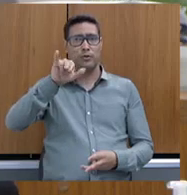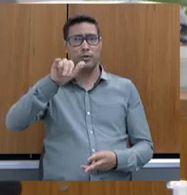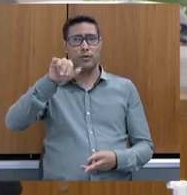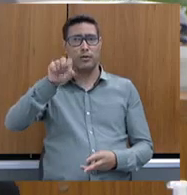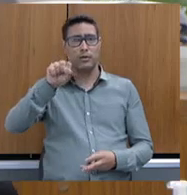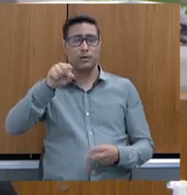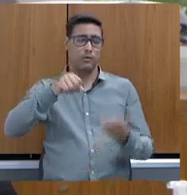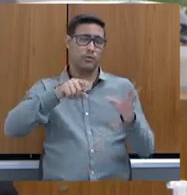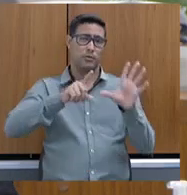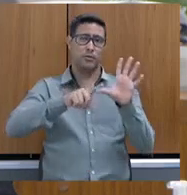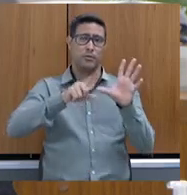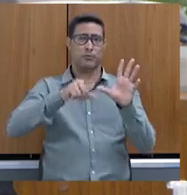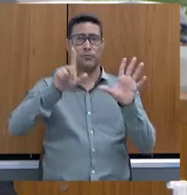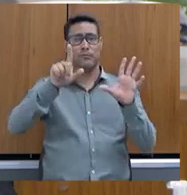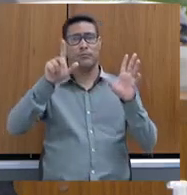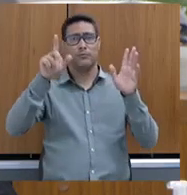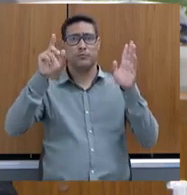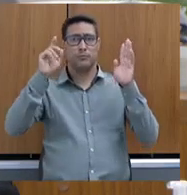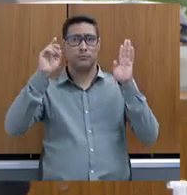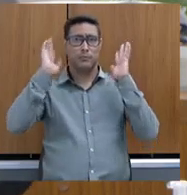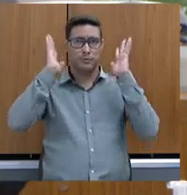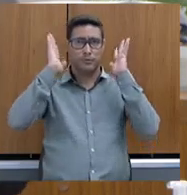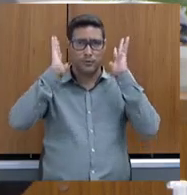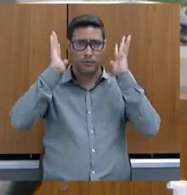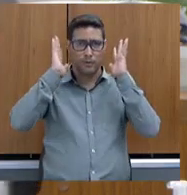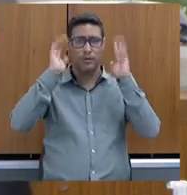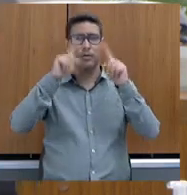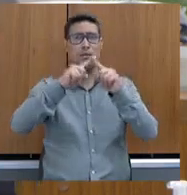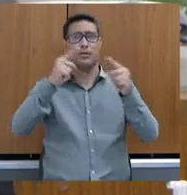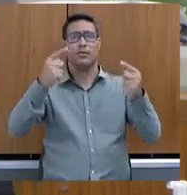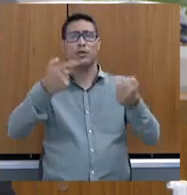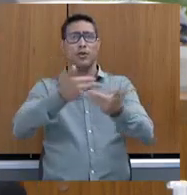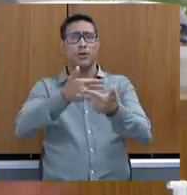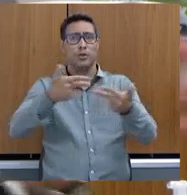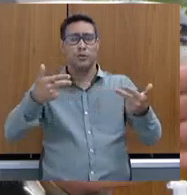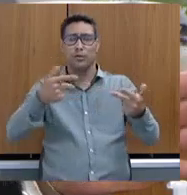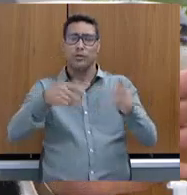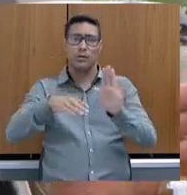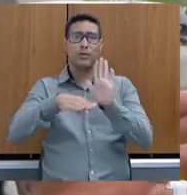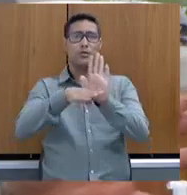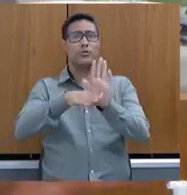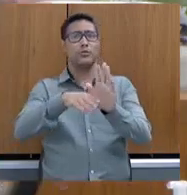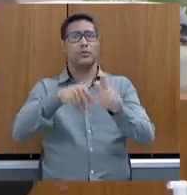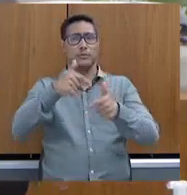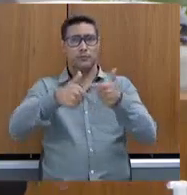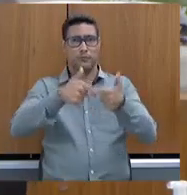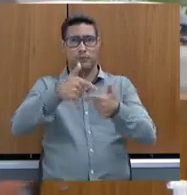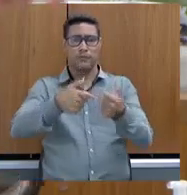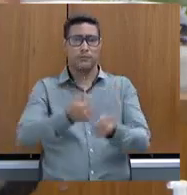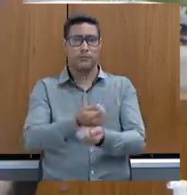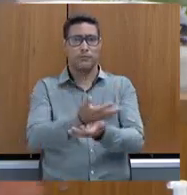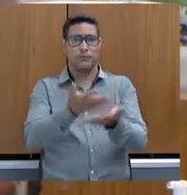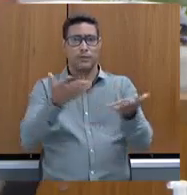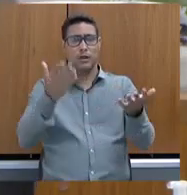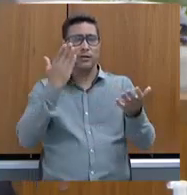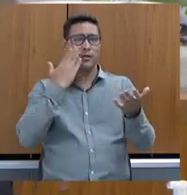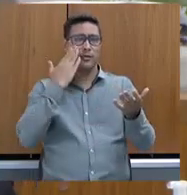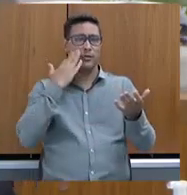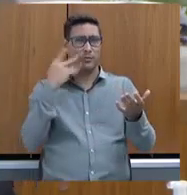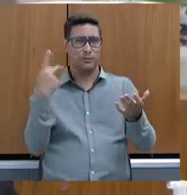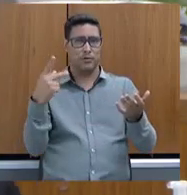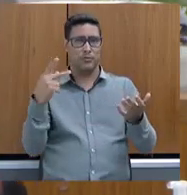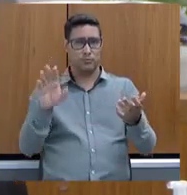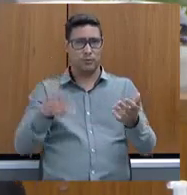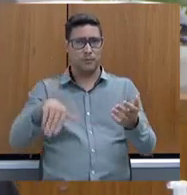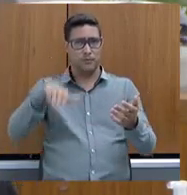Então são as festas tradicionais na geração de emprego e sabemos que a sua pastas mais importantes que